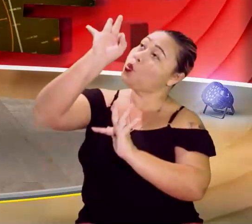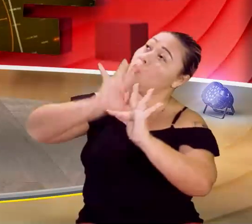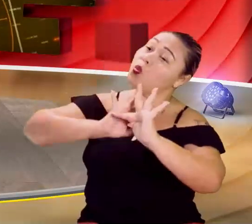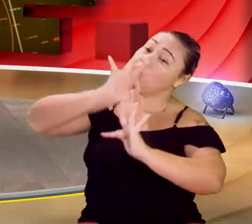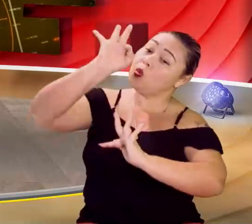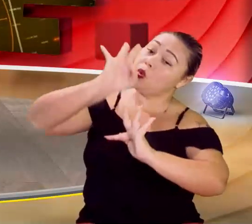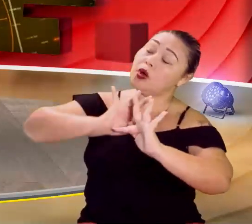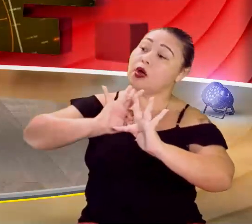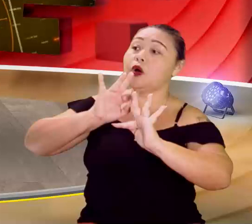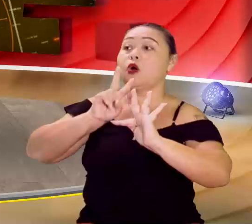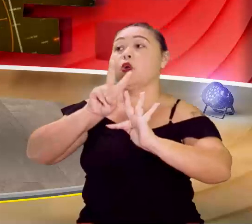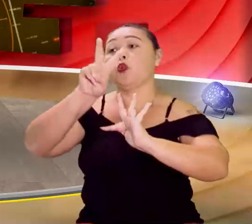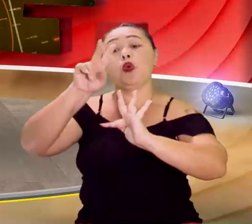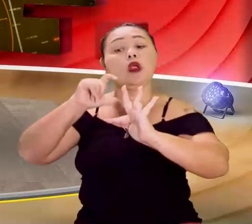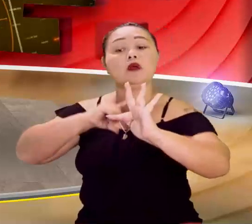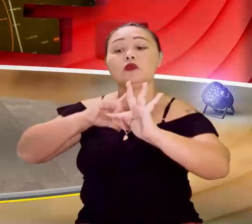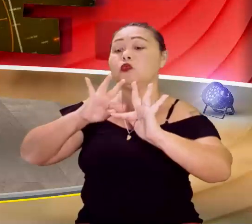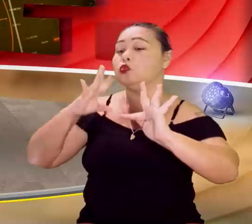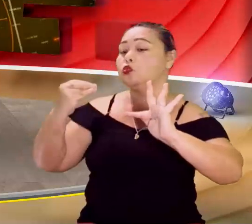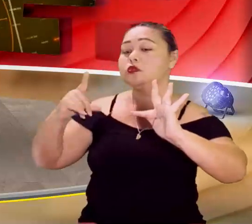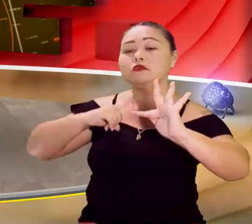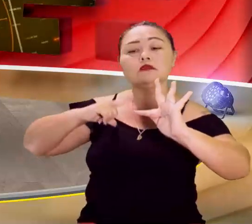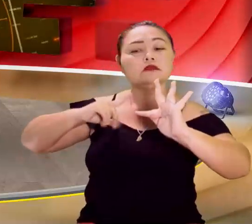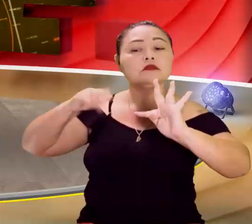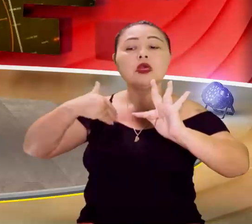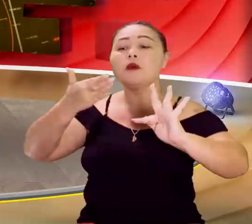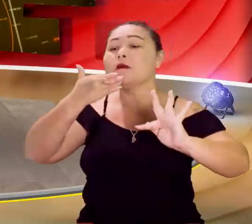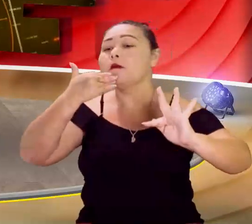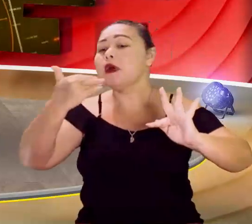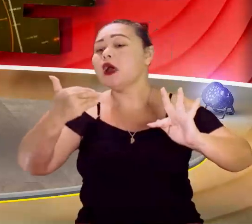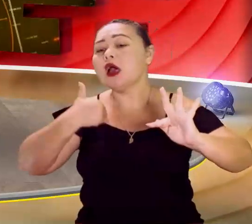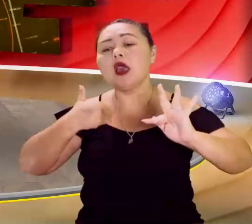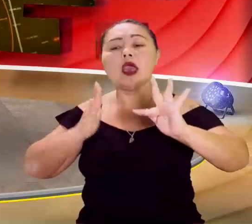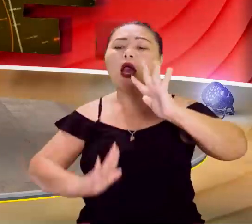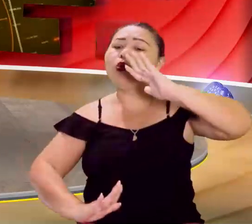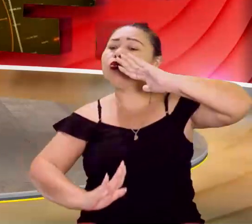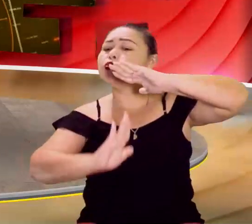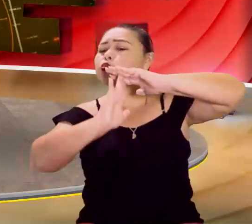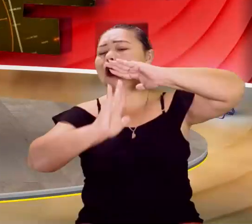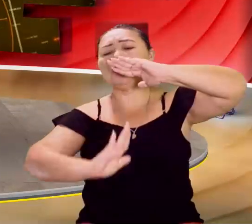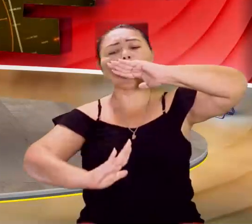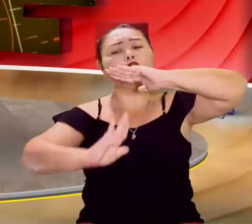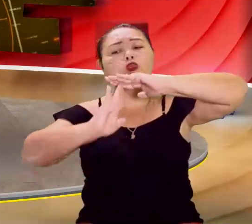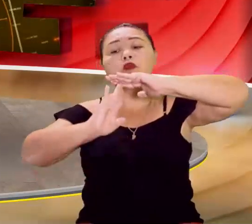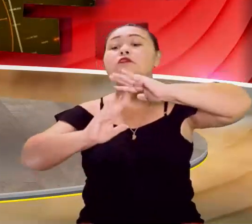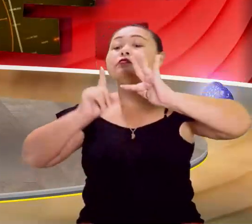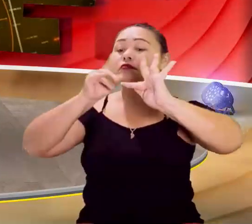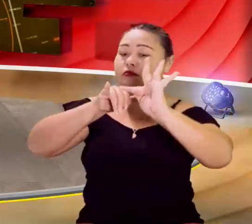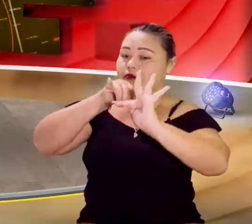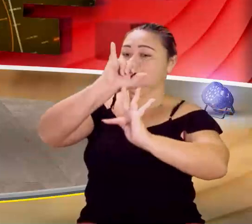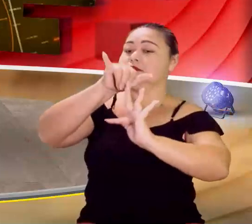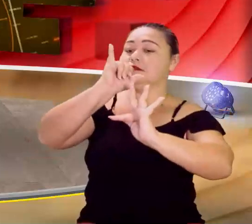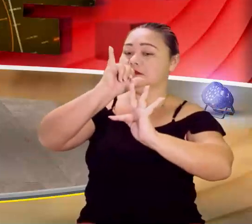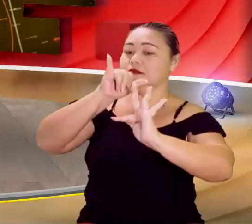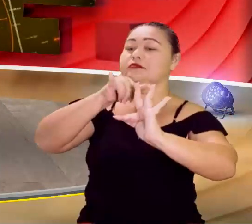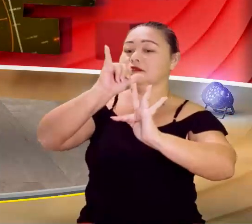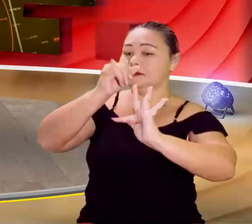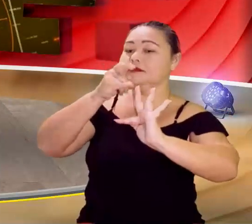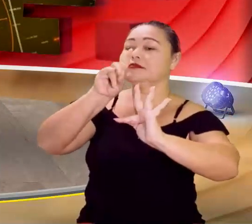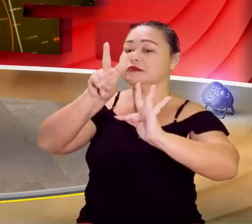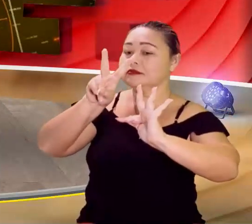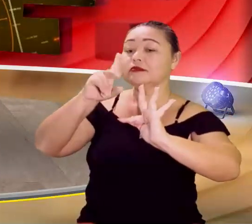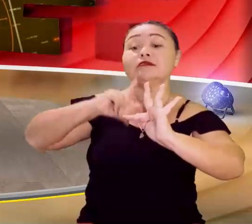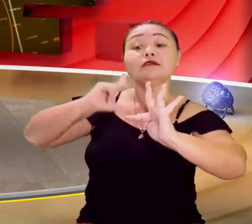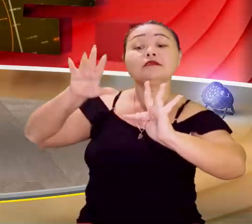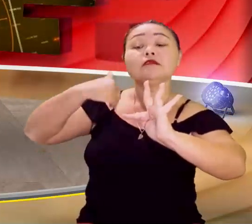Ou velocidade, né? Tudo isso. E aí ele vai pedir assim, a altura máxima, eu encontro a altura, é o eixo y, né? É o